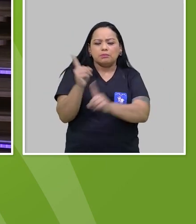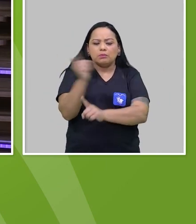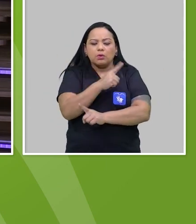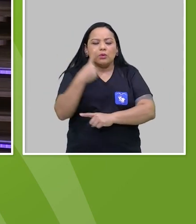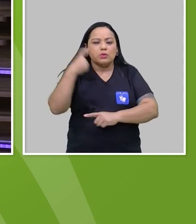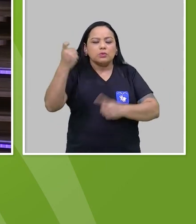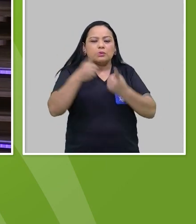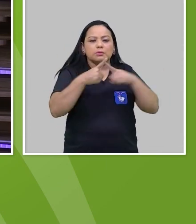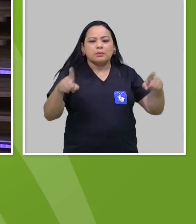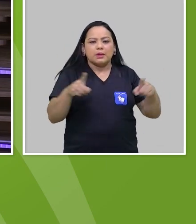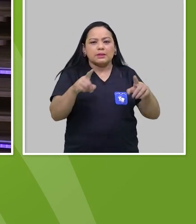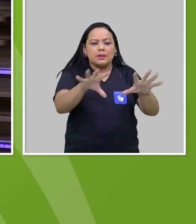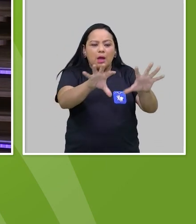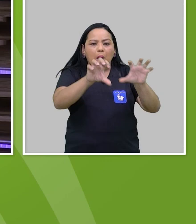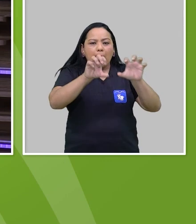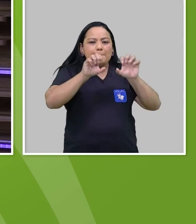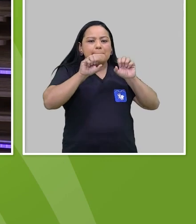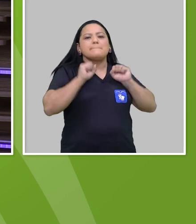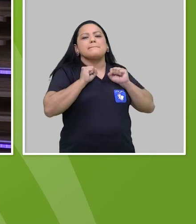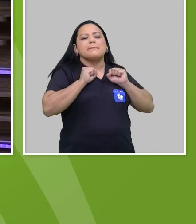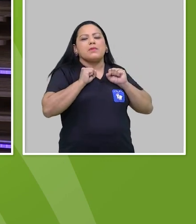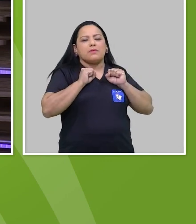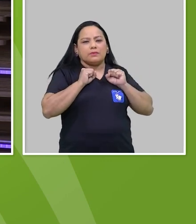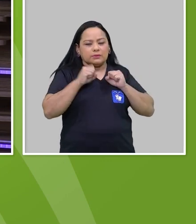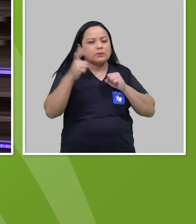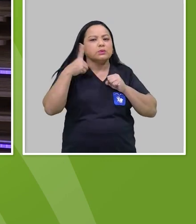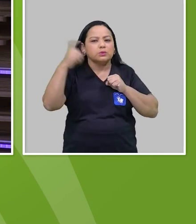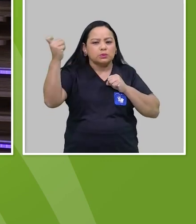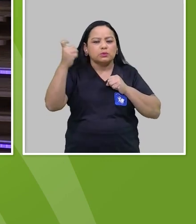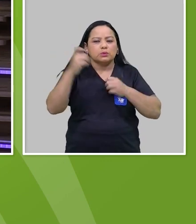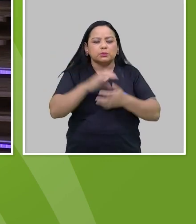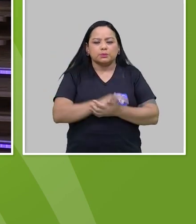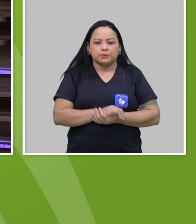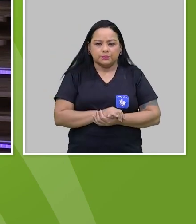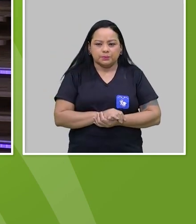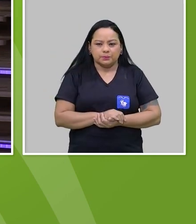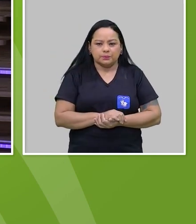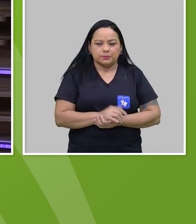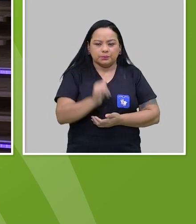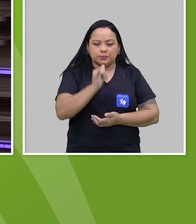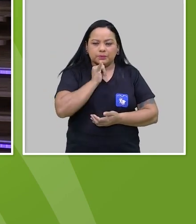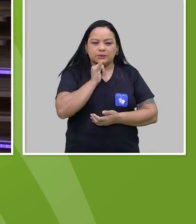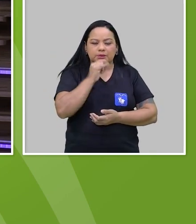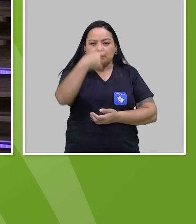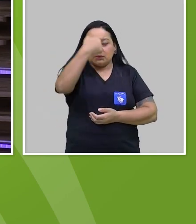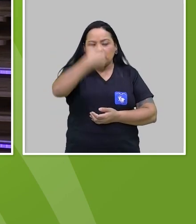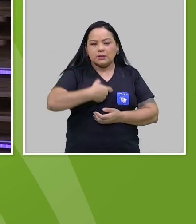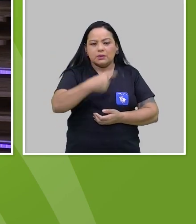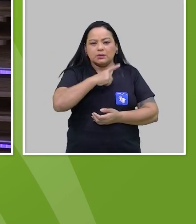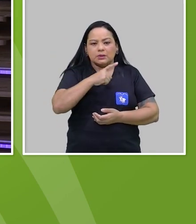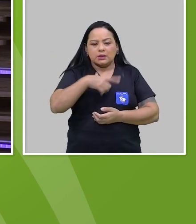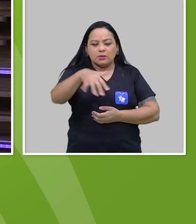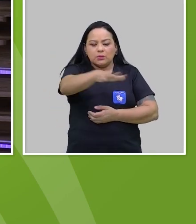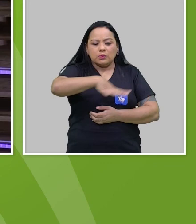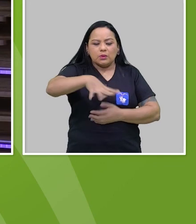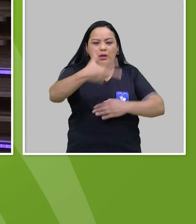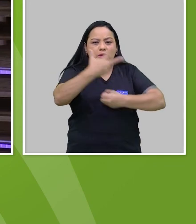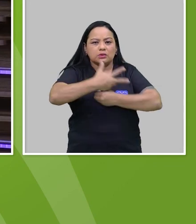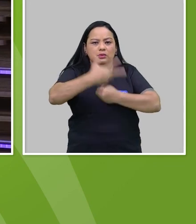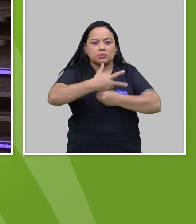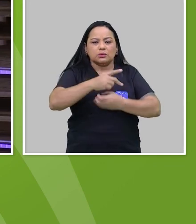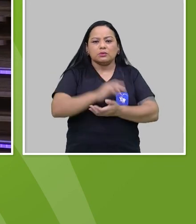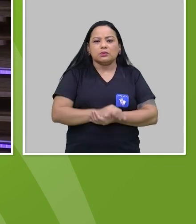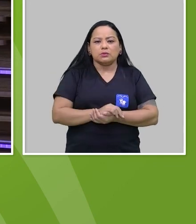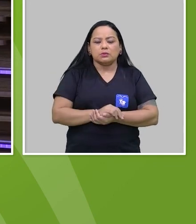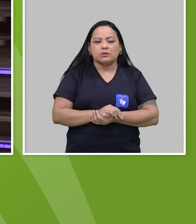vão absorver, o que a gente chama de... Vai ter uma absorção daquela onda sonora. Por exemplo, eu tenho aqui no estúdio. O estúdio, ele